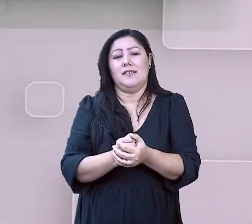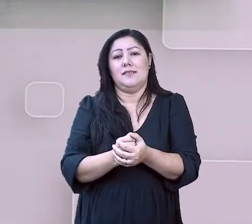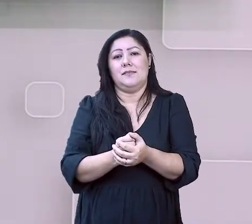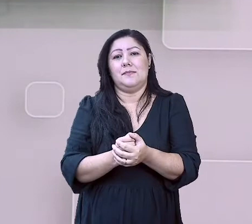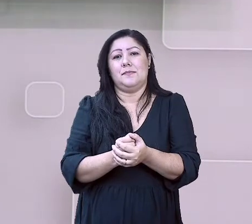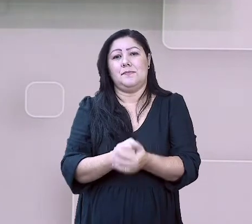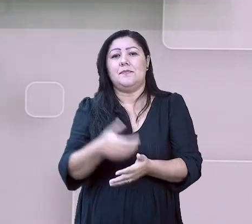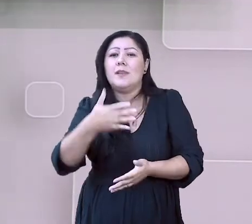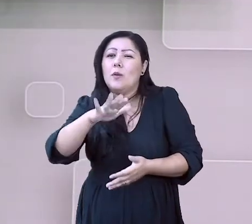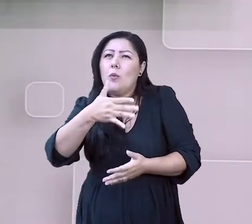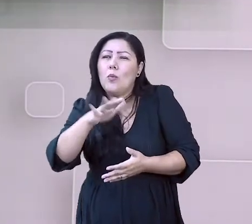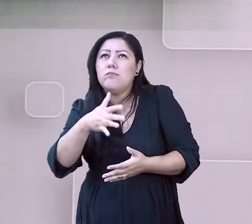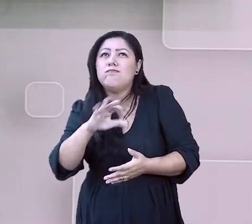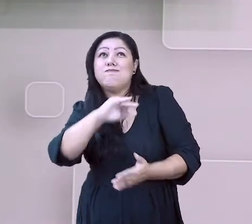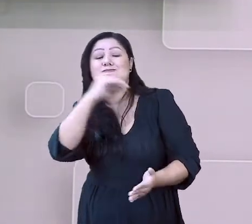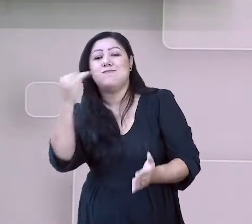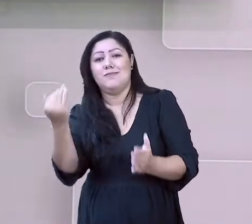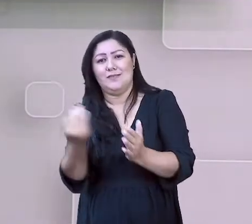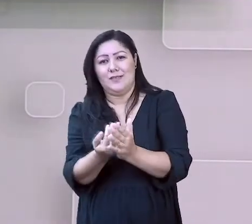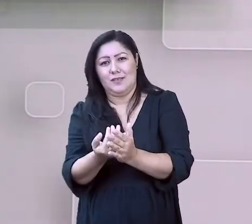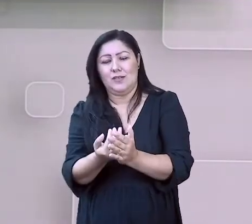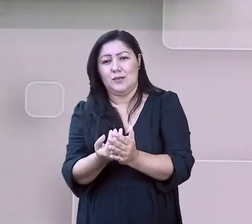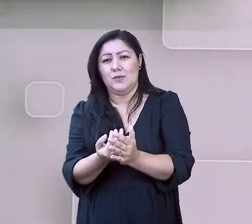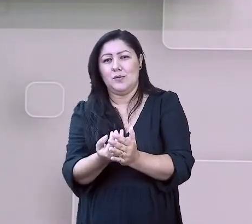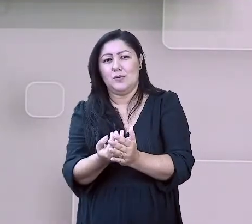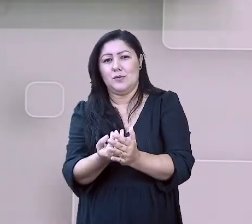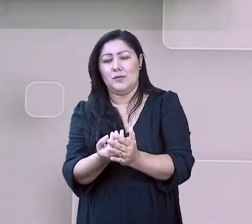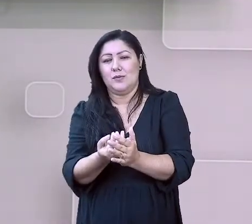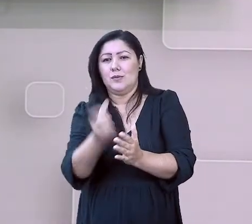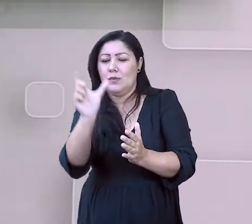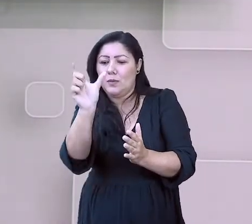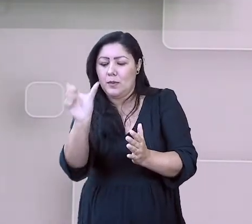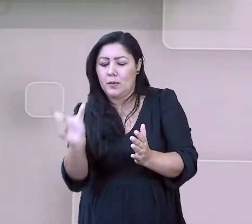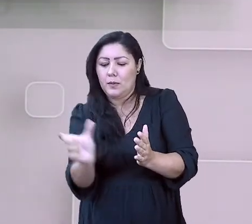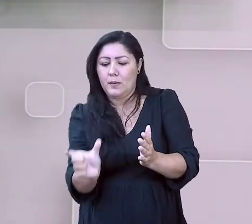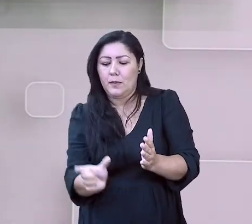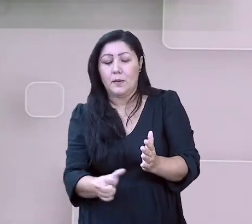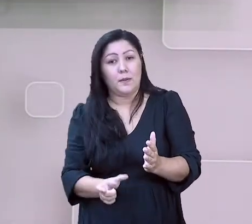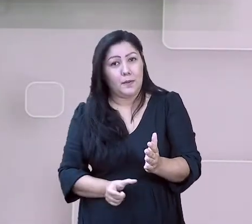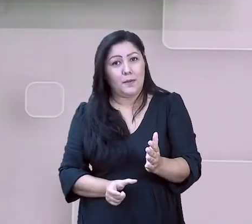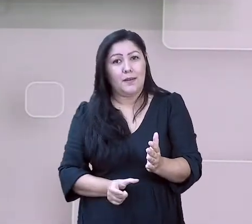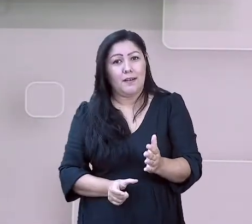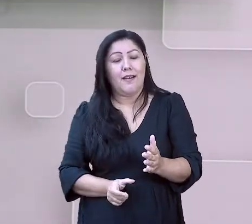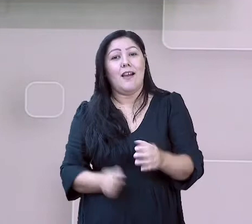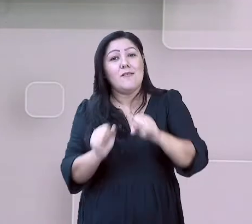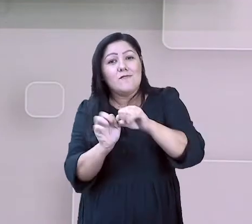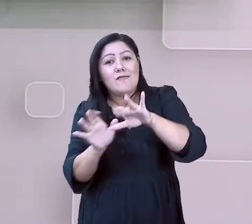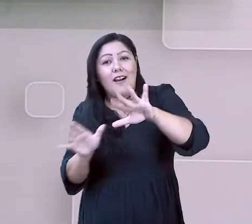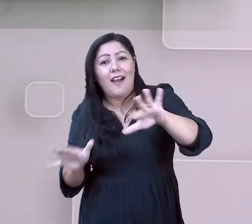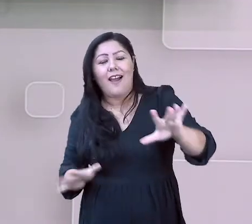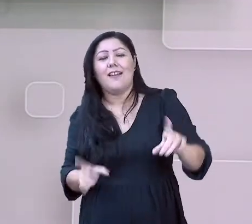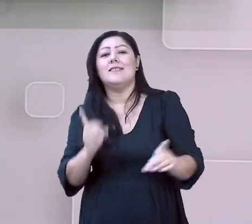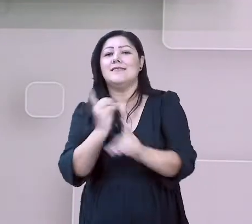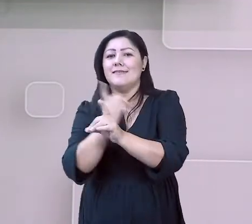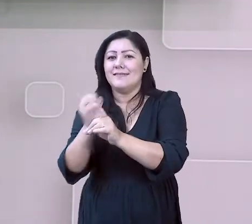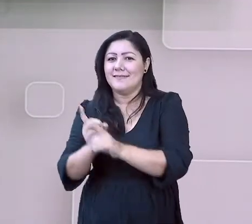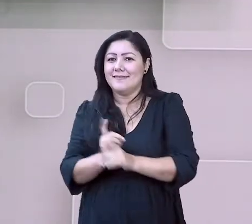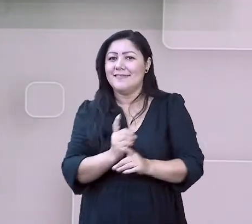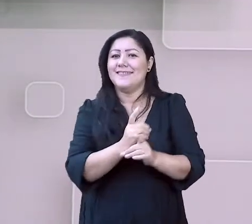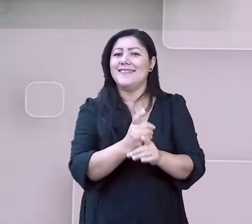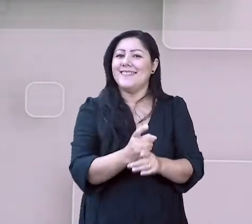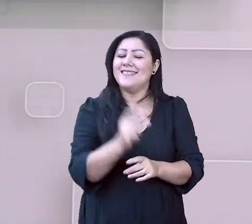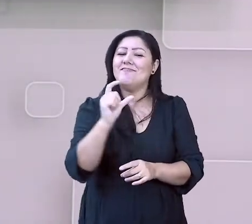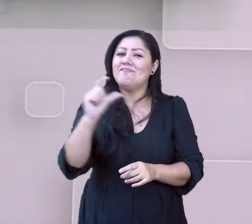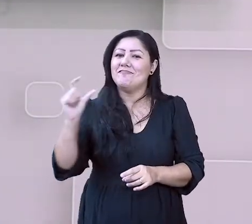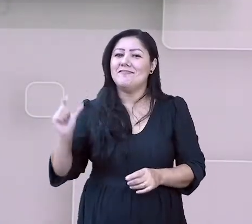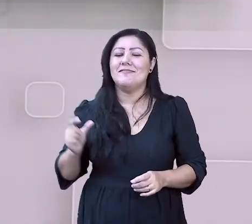brasileiro, excetuando a região norte, nas outras regiões, nós vamos encontrar um